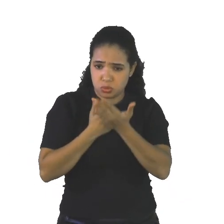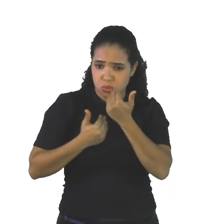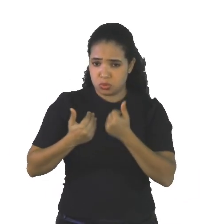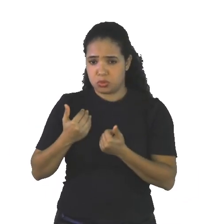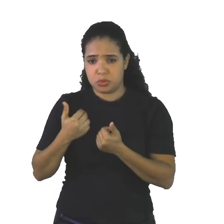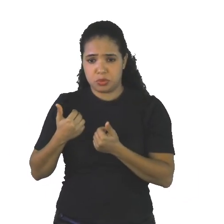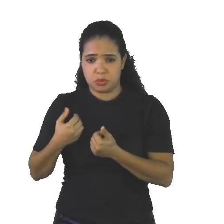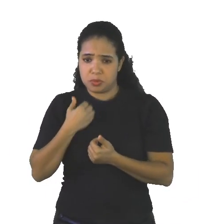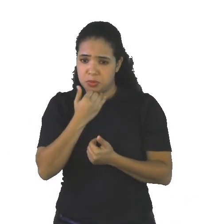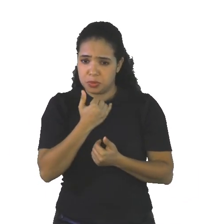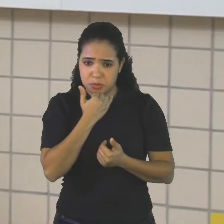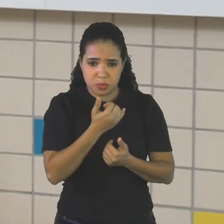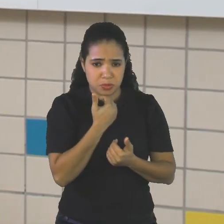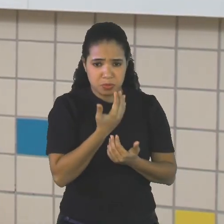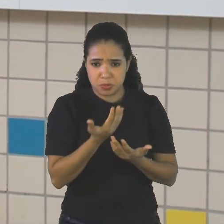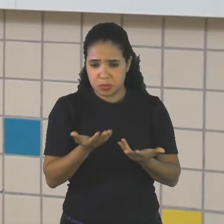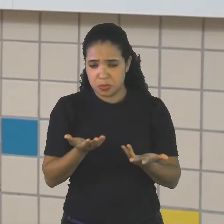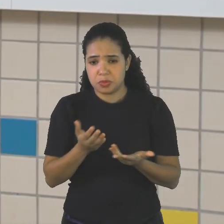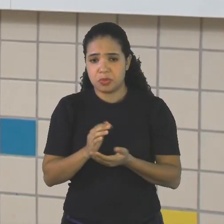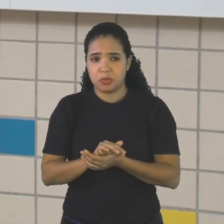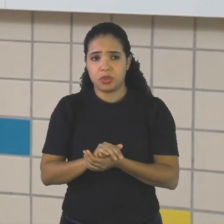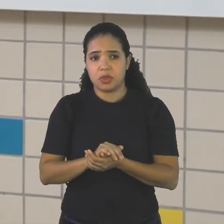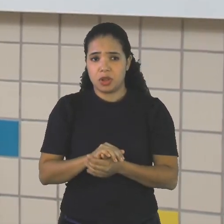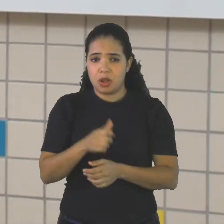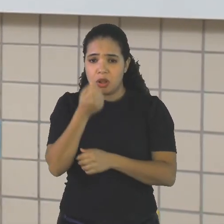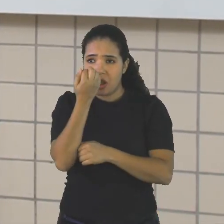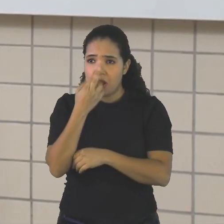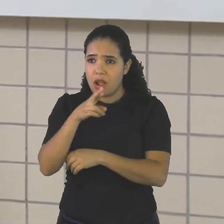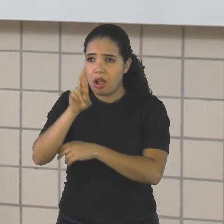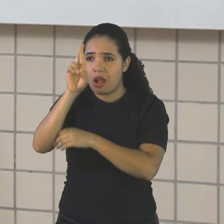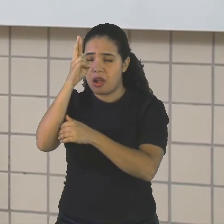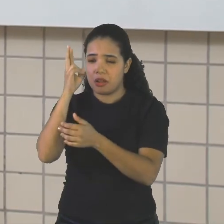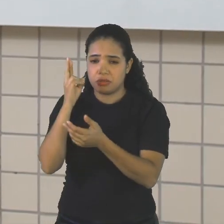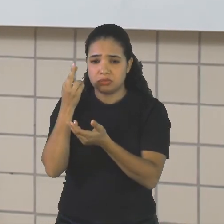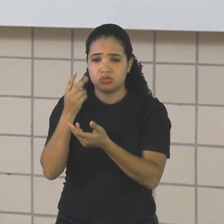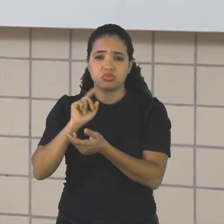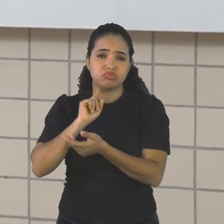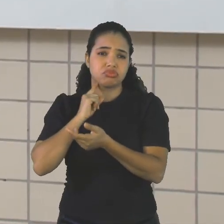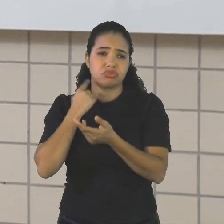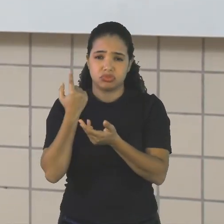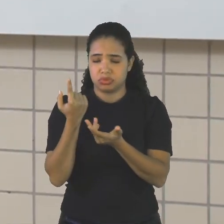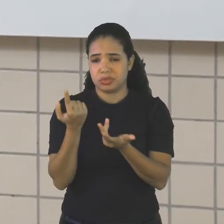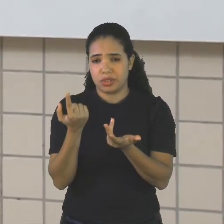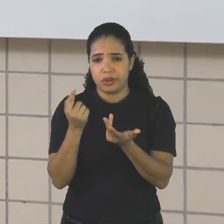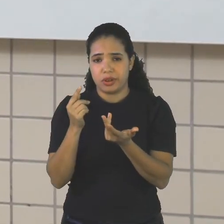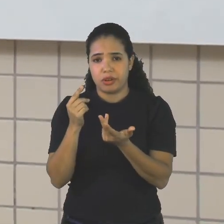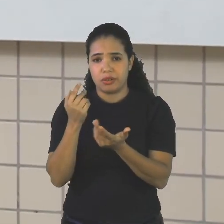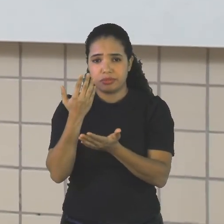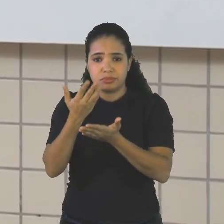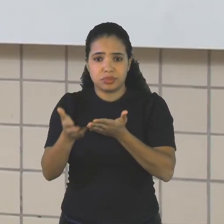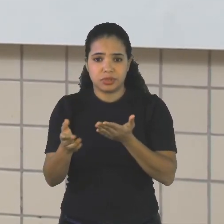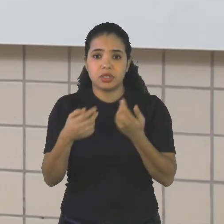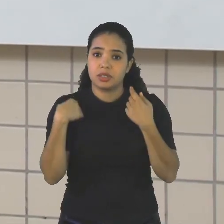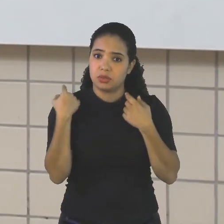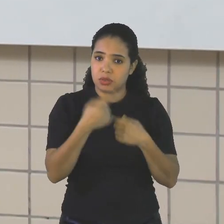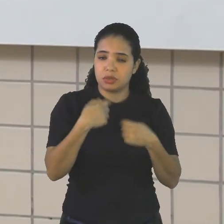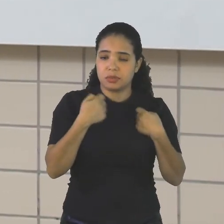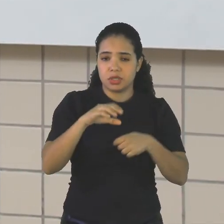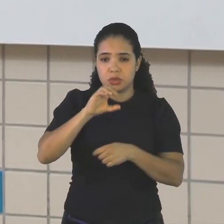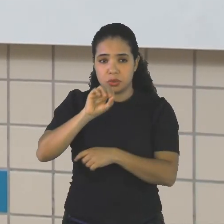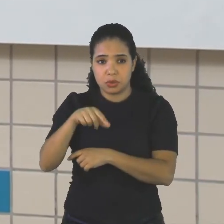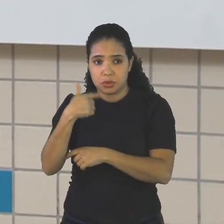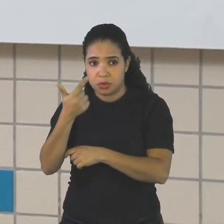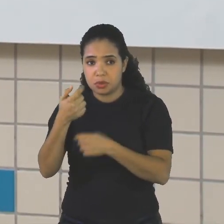O oxigênio, por exemplo, gente, ele é imprescindível à vida. A gente sobrevive pelo O2, a gente precisa ali do oxigênio